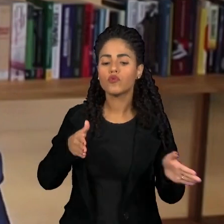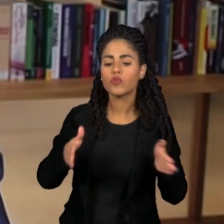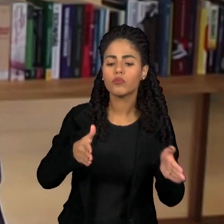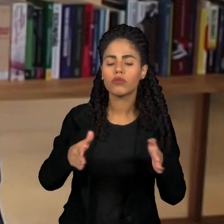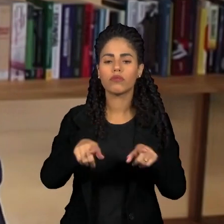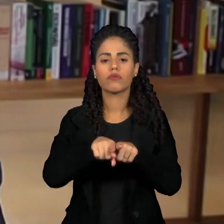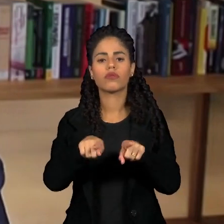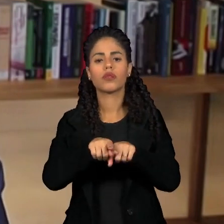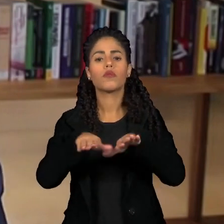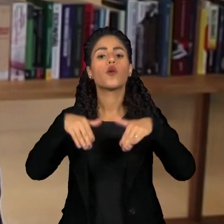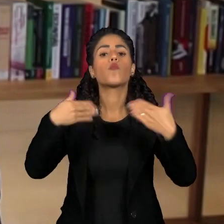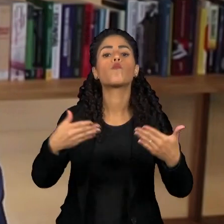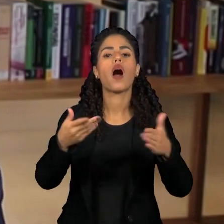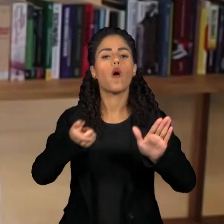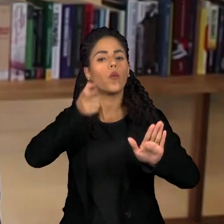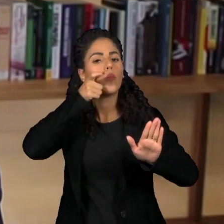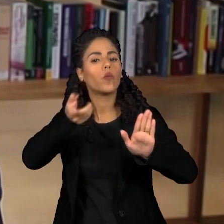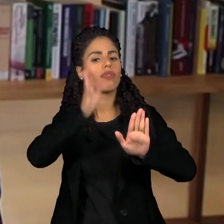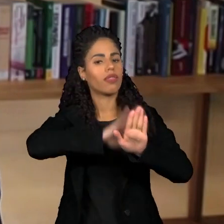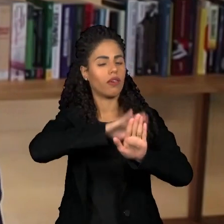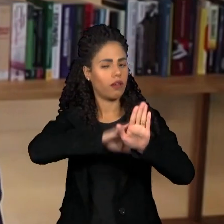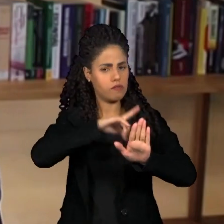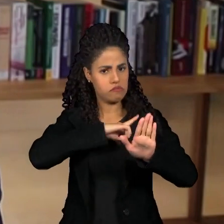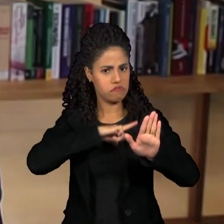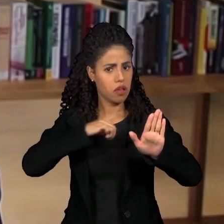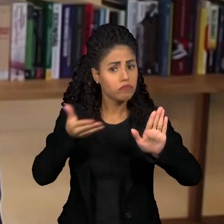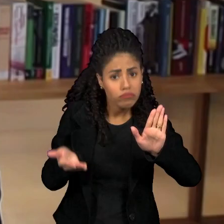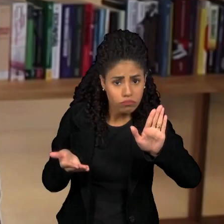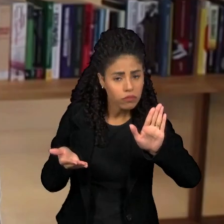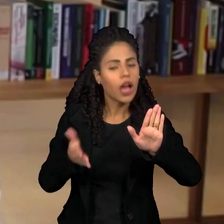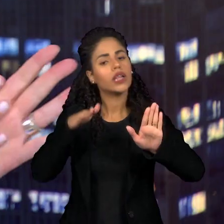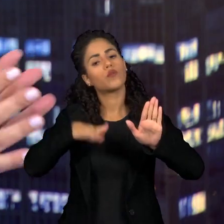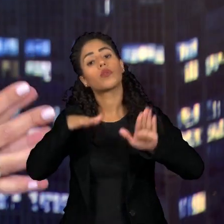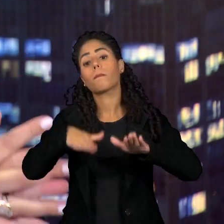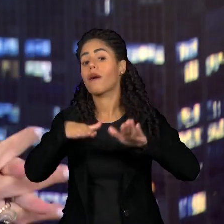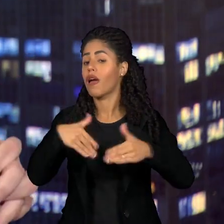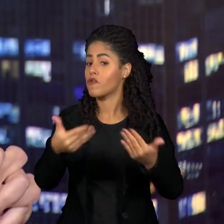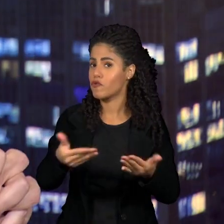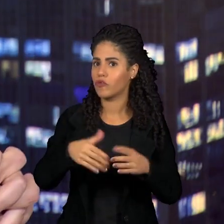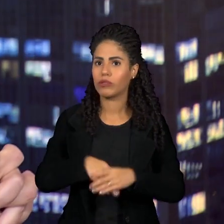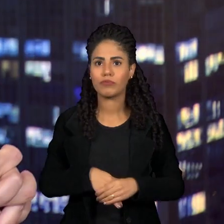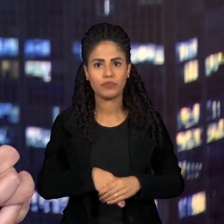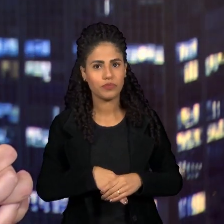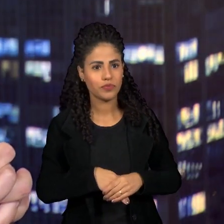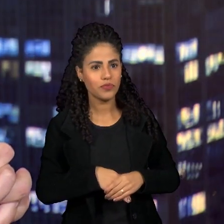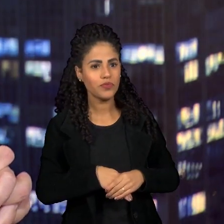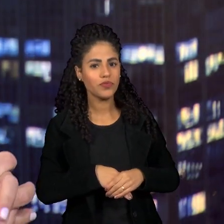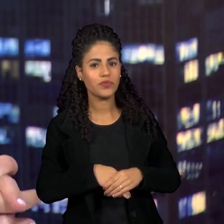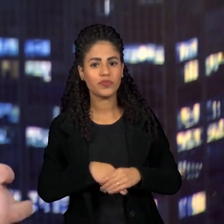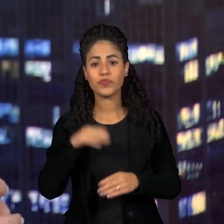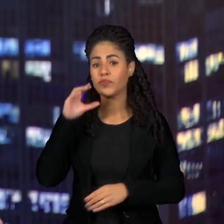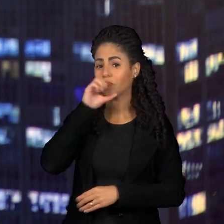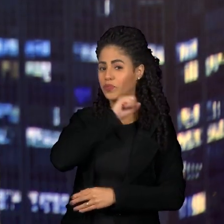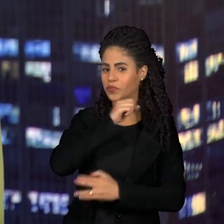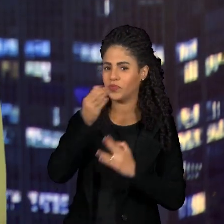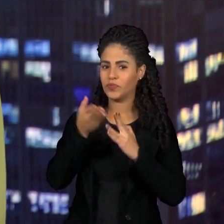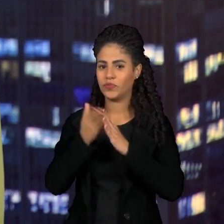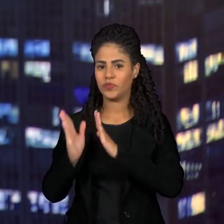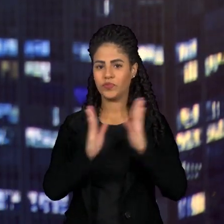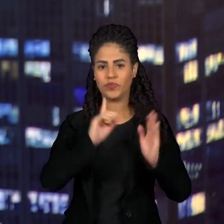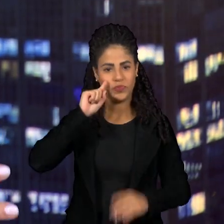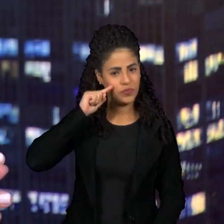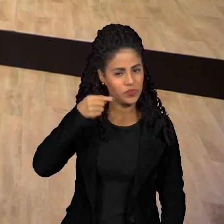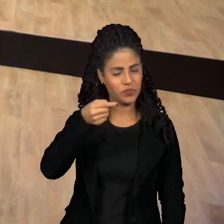das forças, né? Dos interesses até mesmo dos ministros do Supremo diante desses grupos políticos. Fazer uma pausinha aqui na nossa conversa, a gente volta